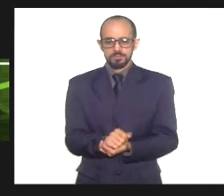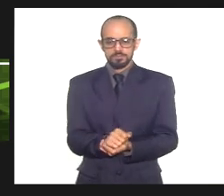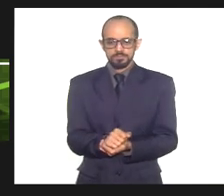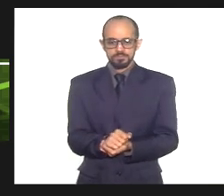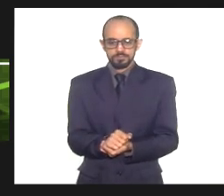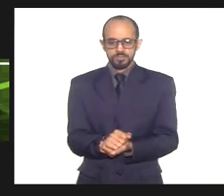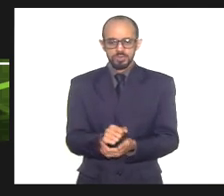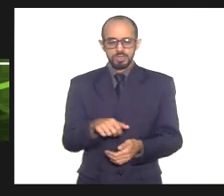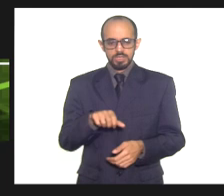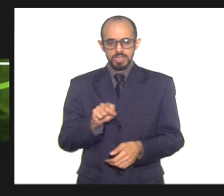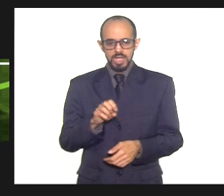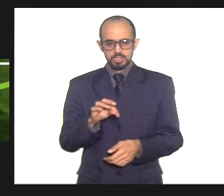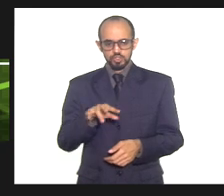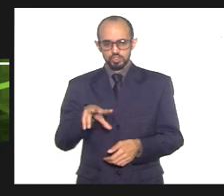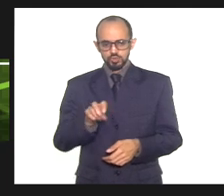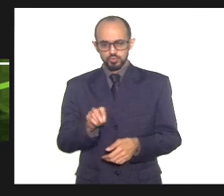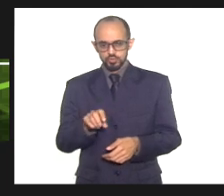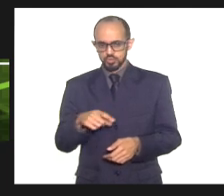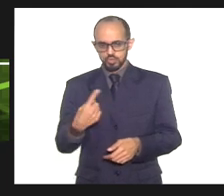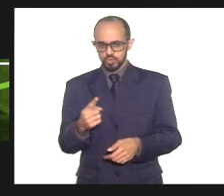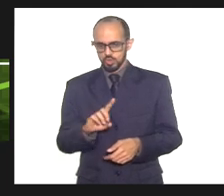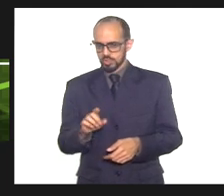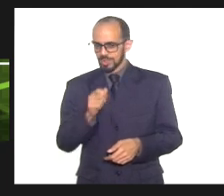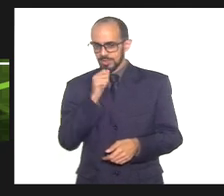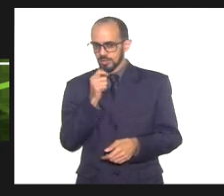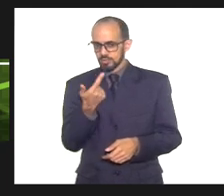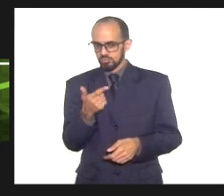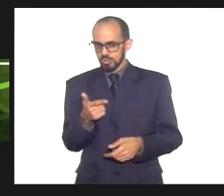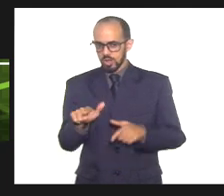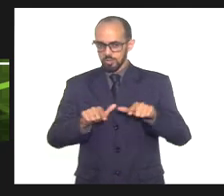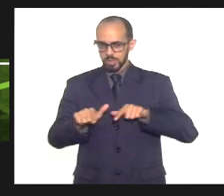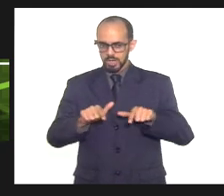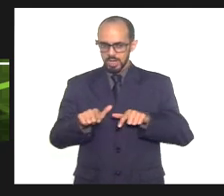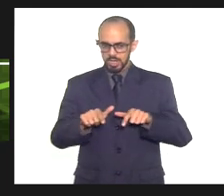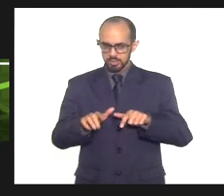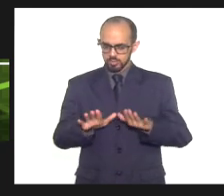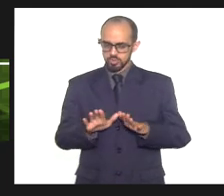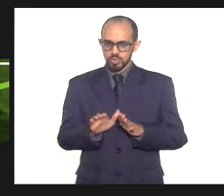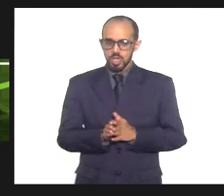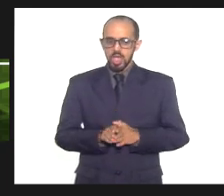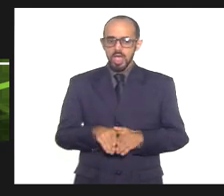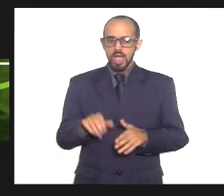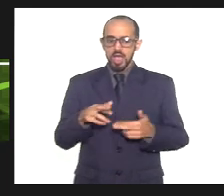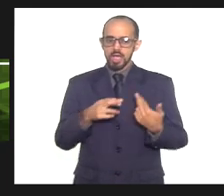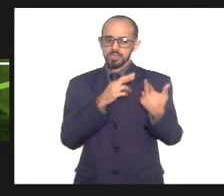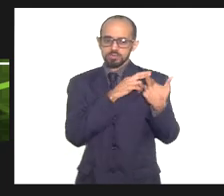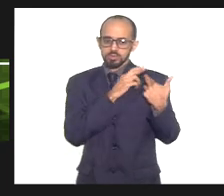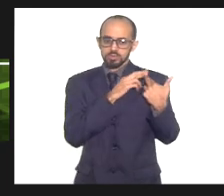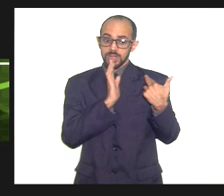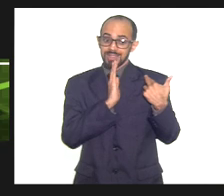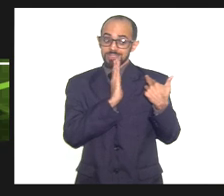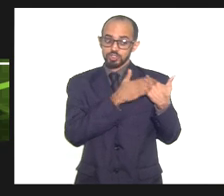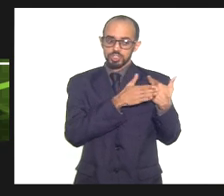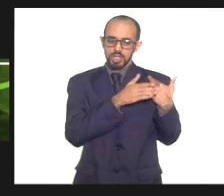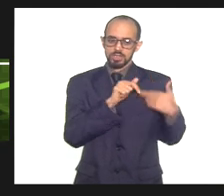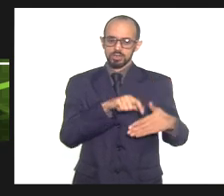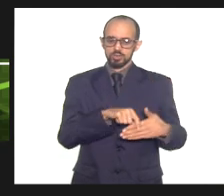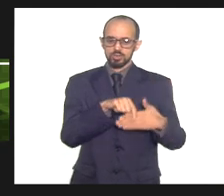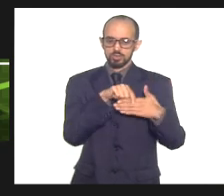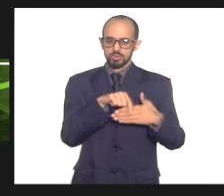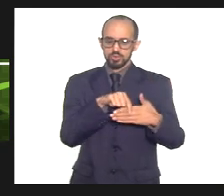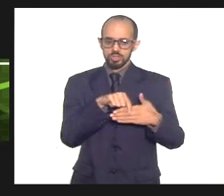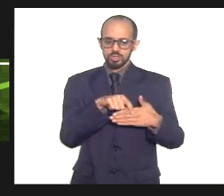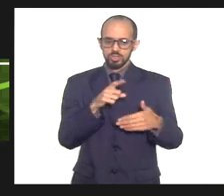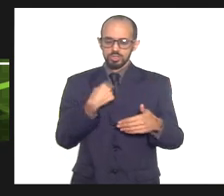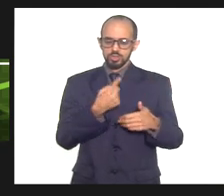Em ativos não operados, novamente, a condição das auditorias por responsabilidade direta do operador, e acompanhamos